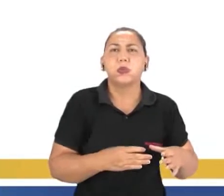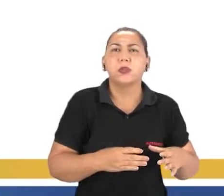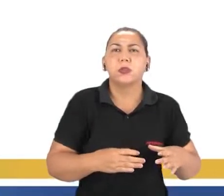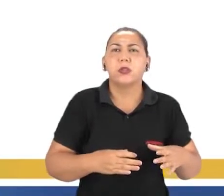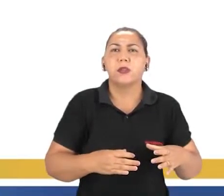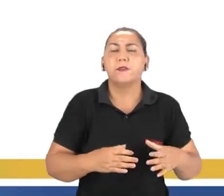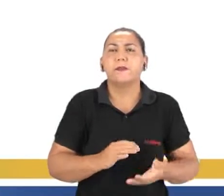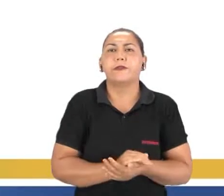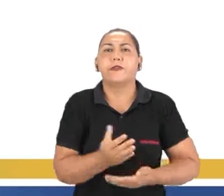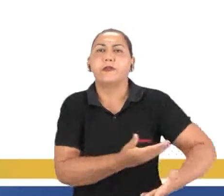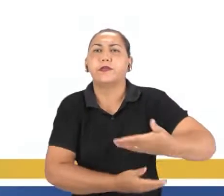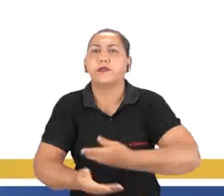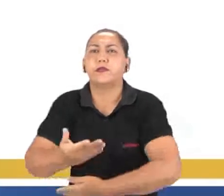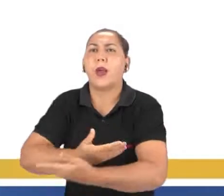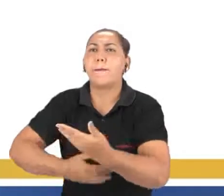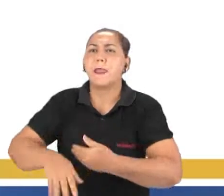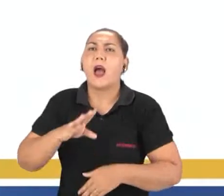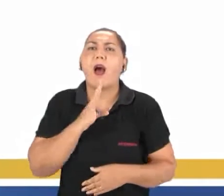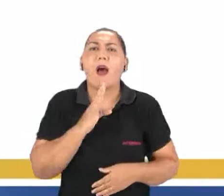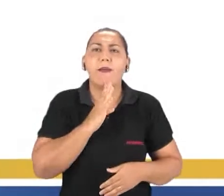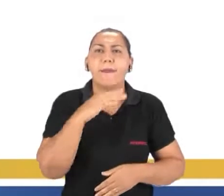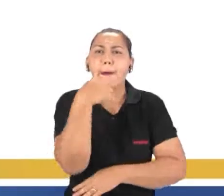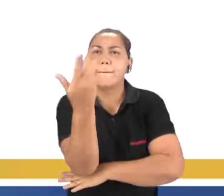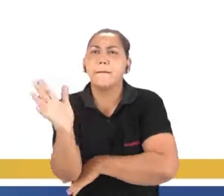ninguém a floresta e seus caminhos,